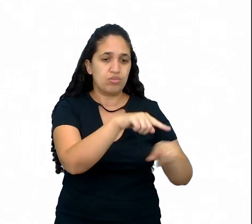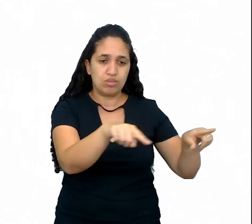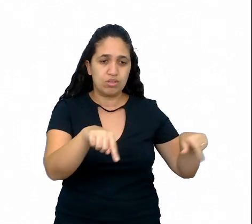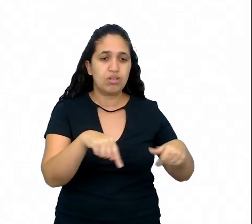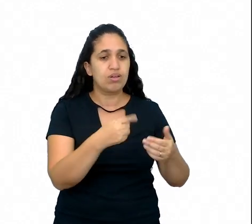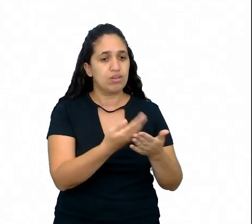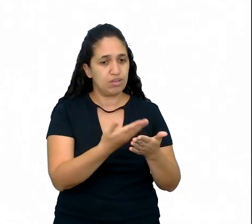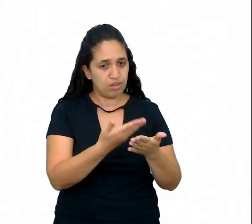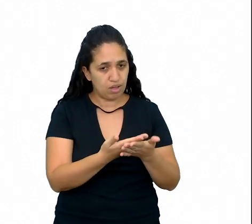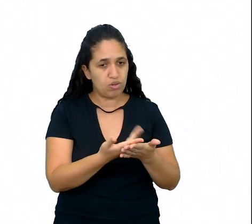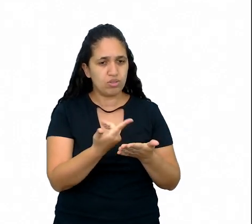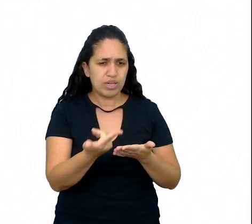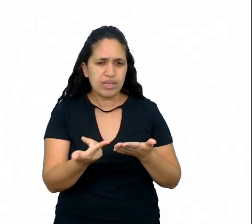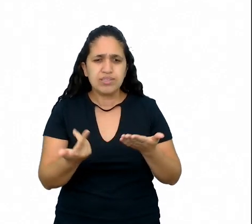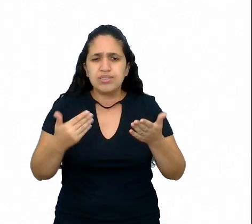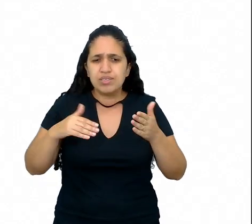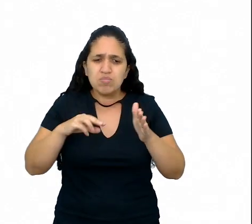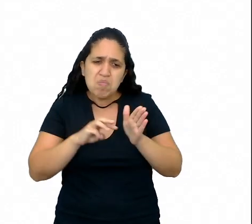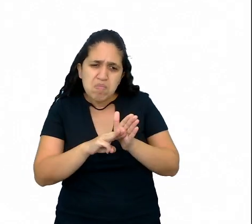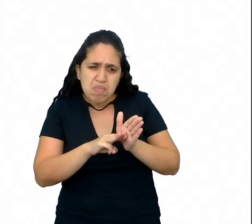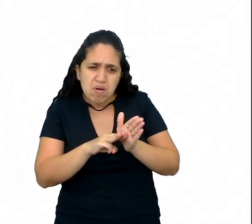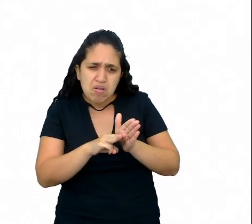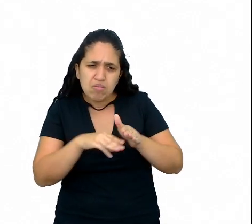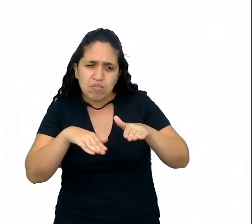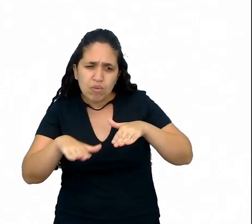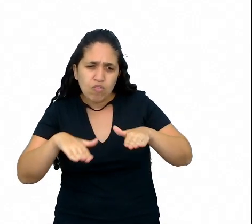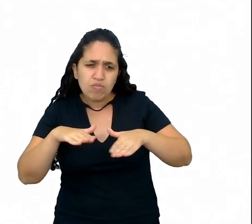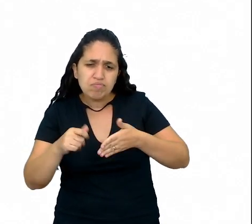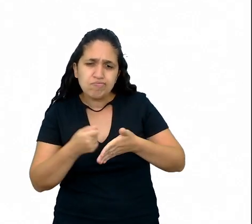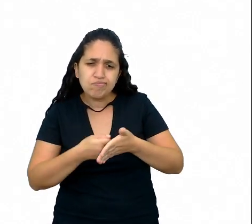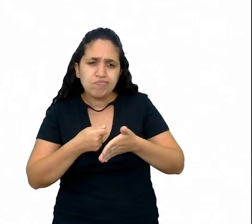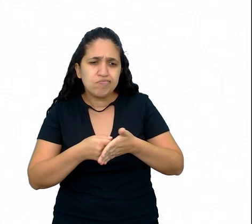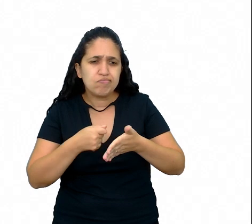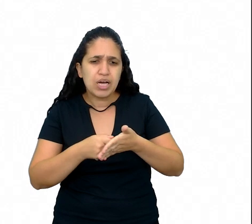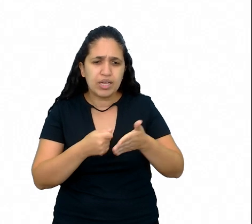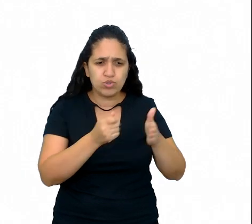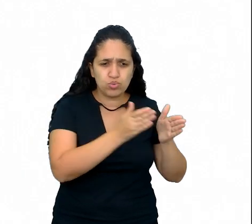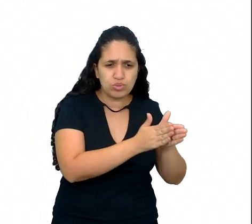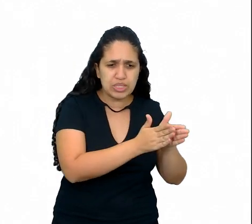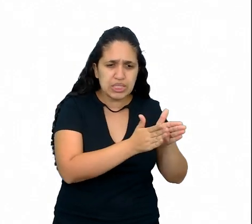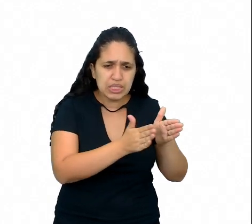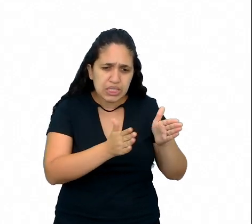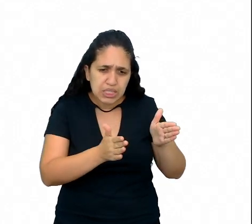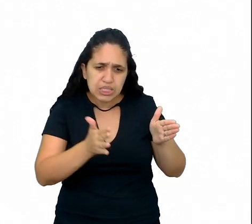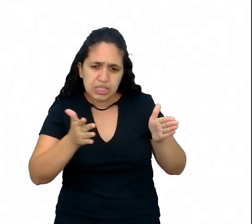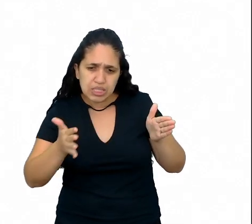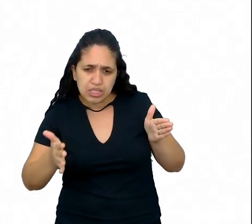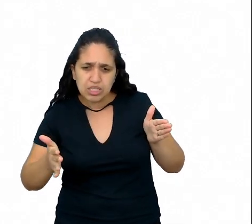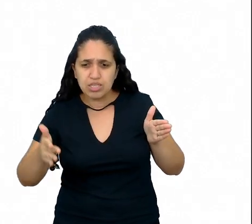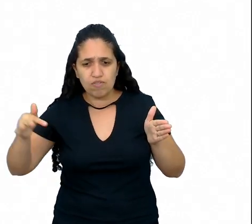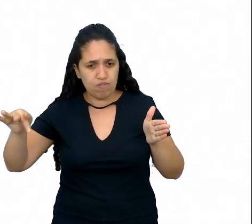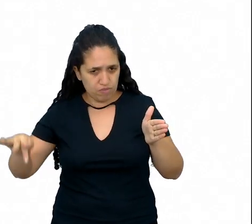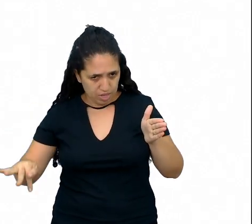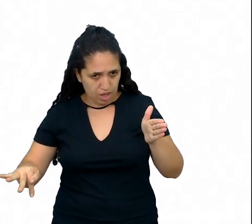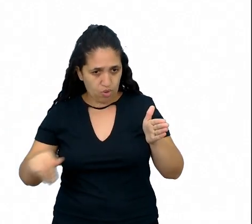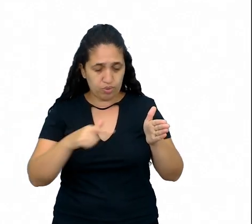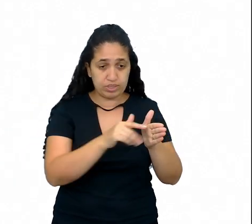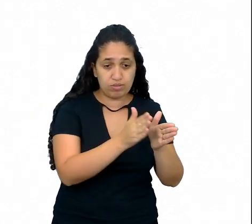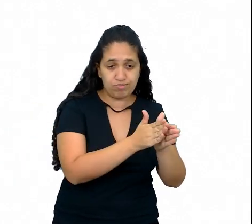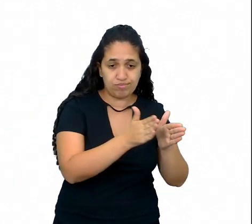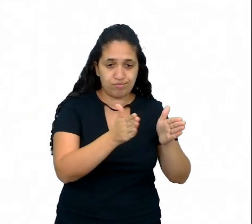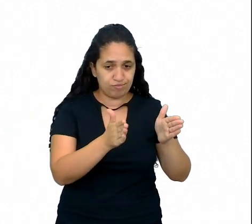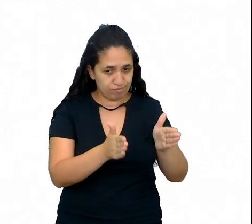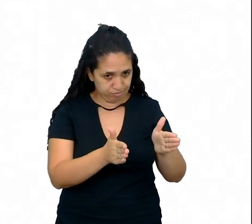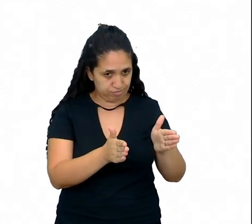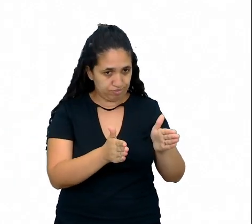tá? E esse movimento que a gente tem ali do iniciando, desenvolvendo, finalizando, tá? Então, no iniciando tem aquelas ideias principais que